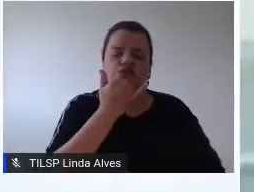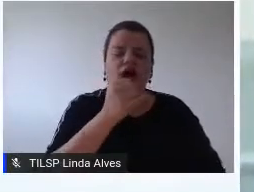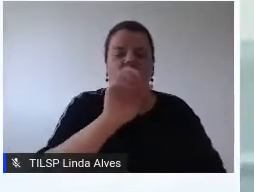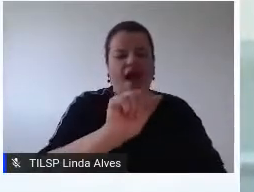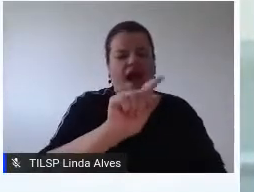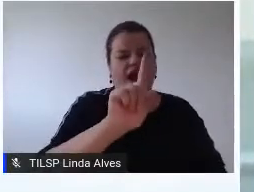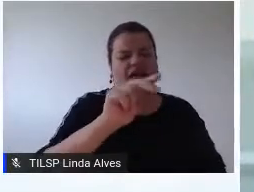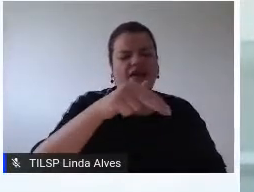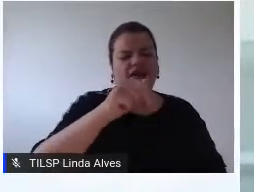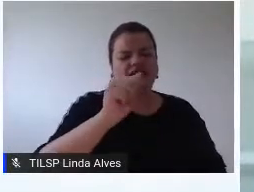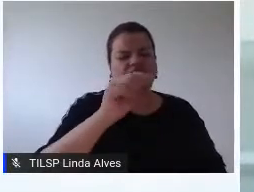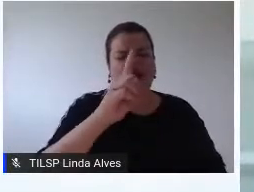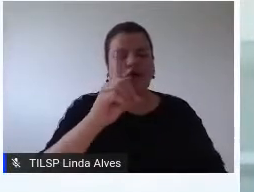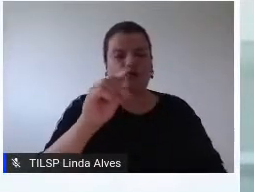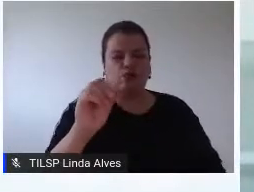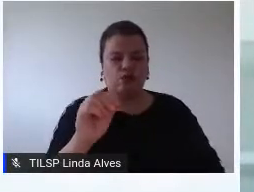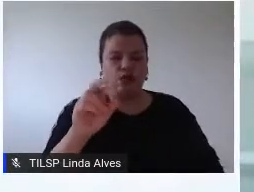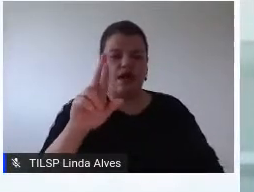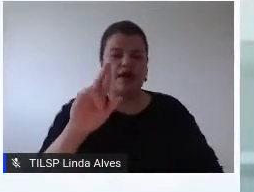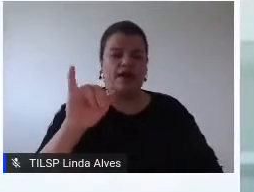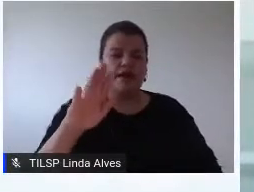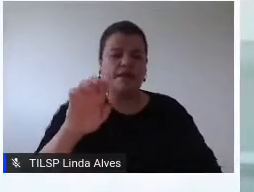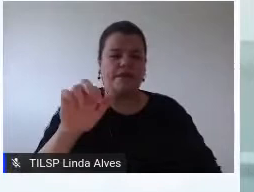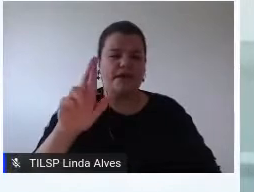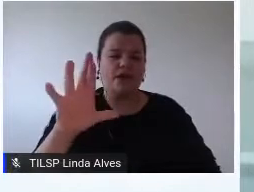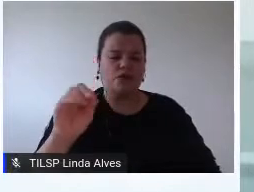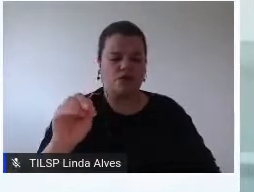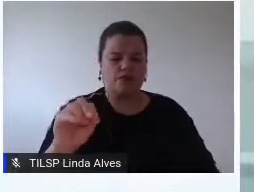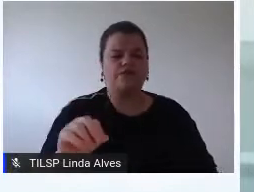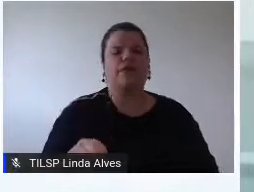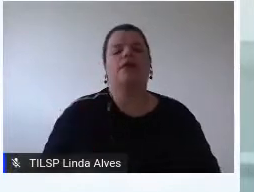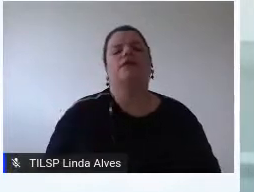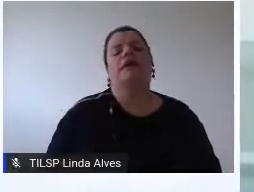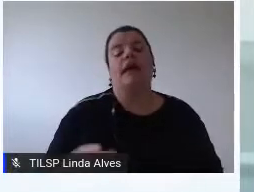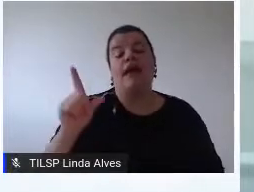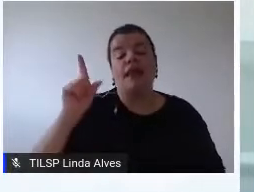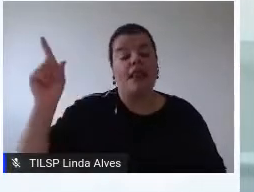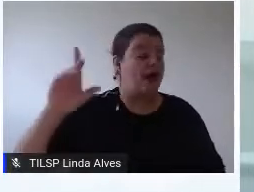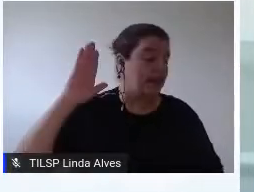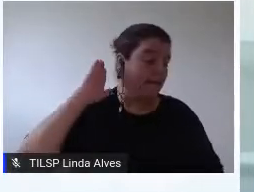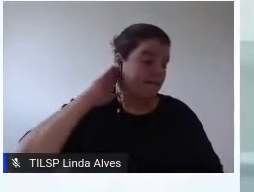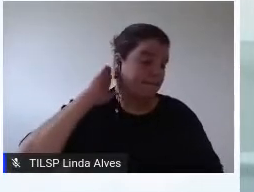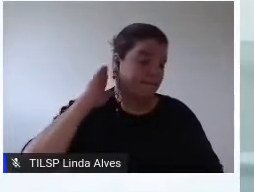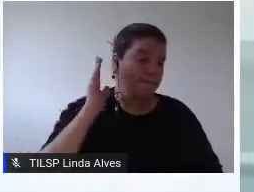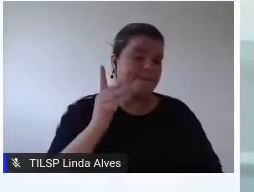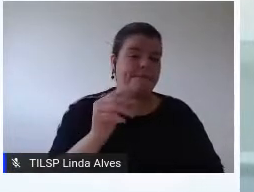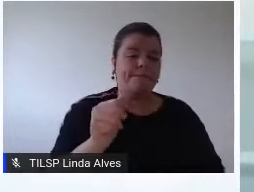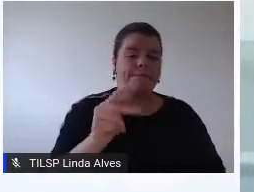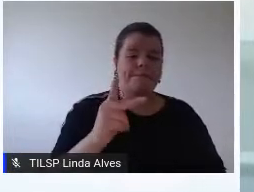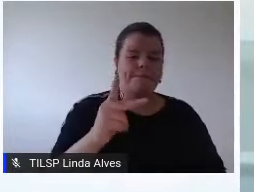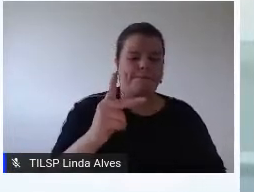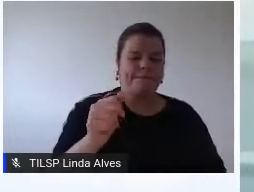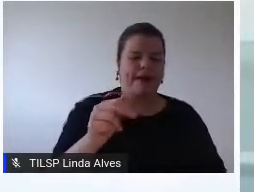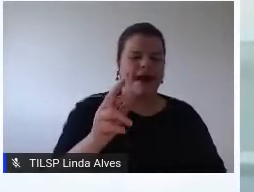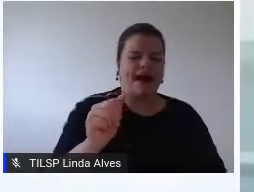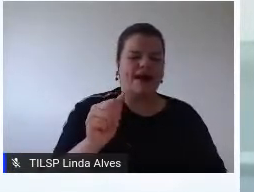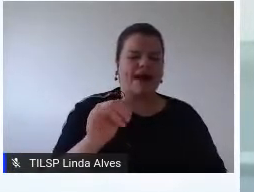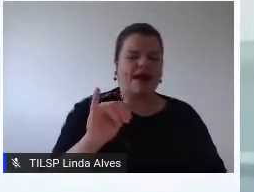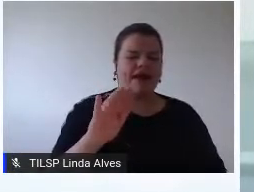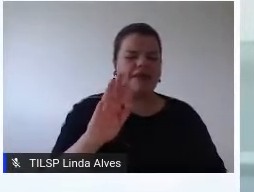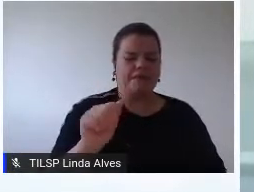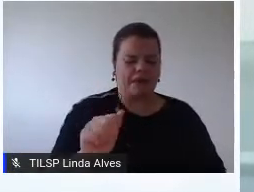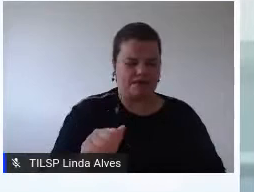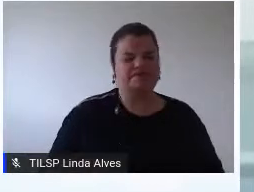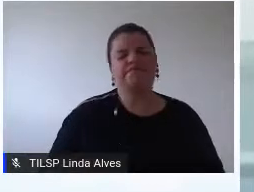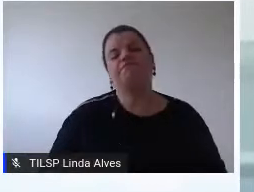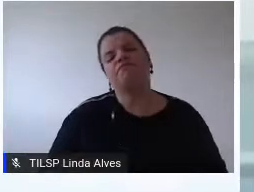Aguinaldo Ribeiro, do PP da Paraíba. Então, eu imagino, Gil, que no frigir dos ovos, até o dia